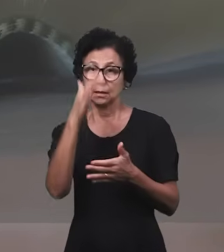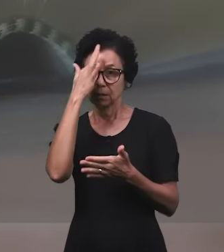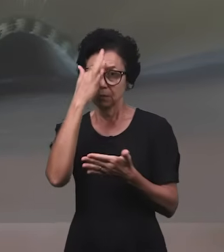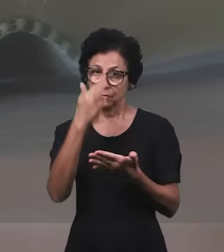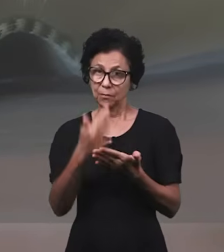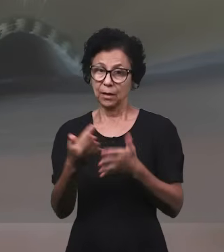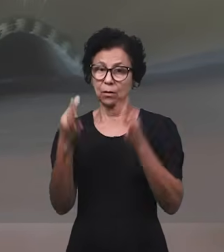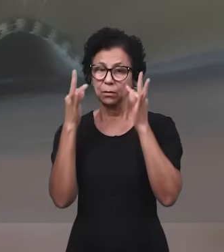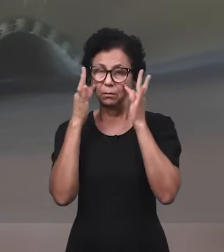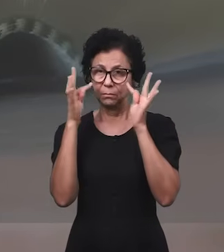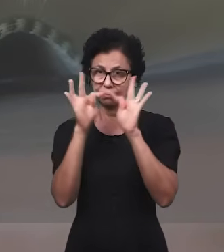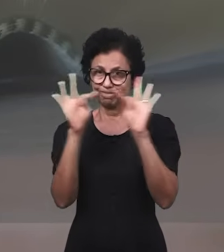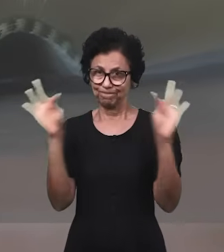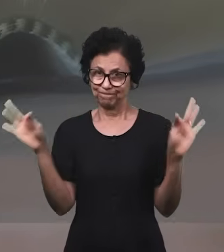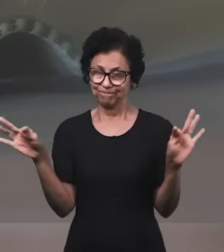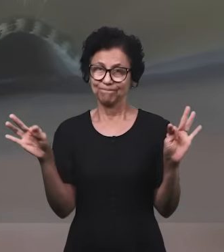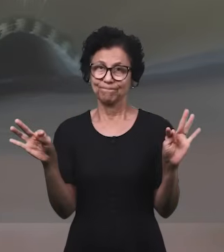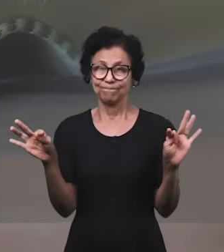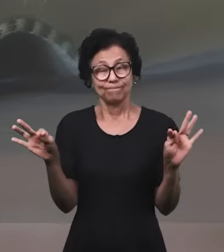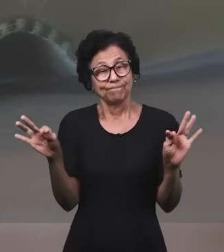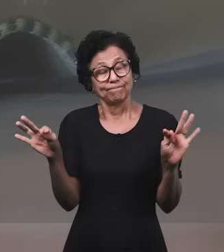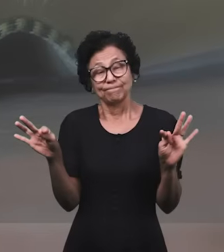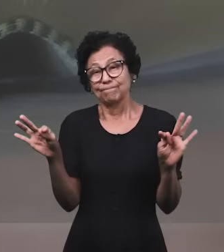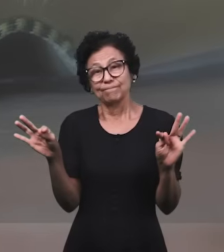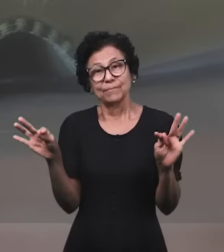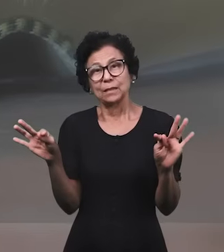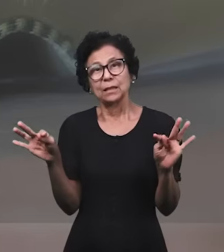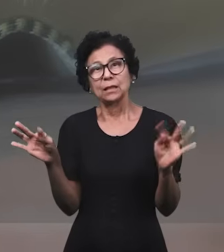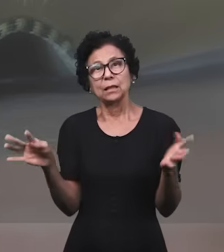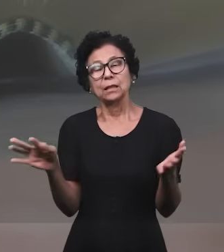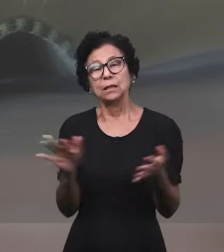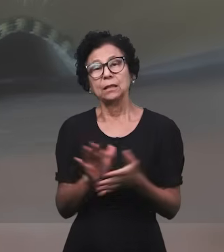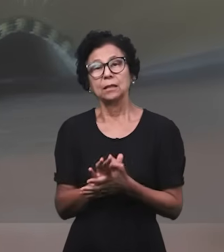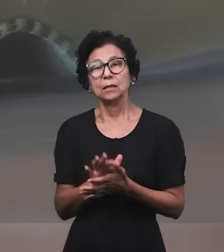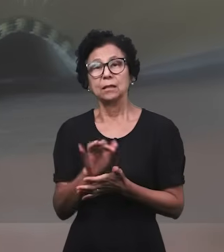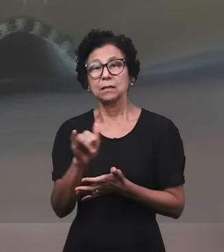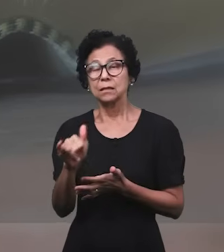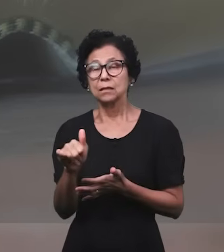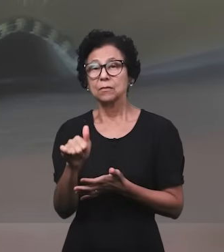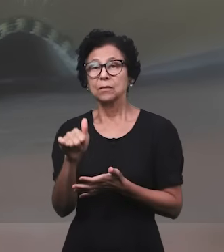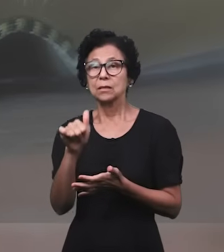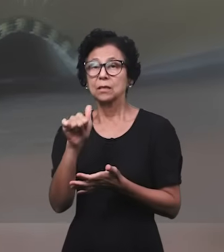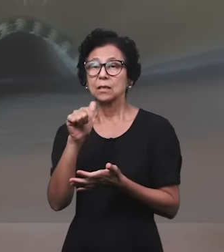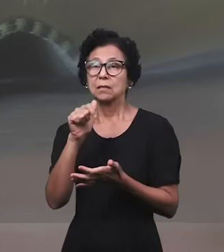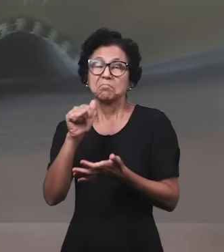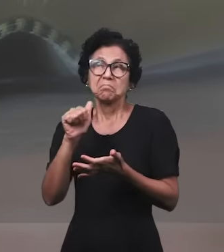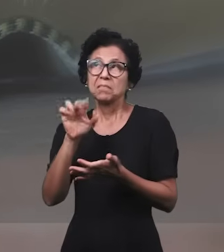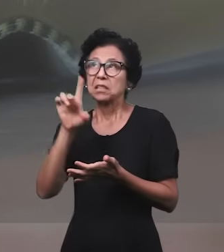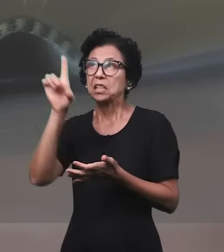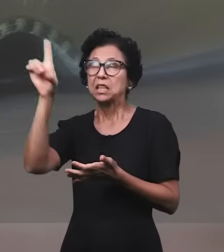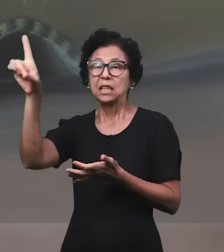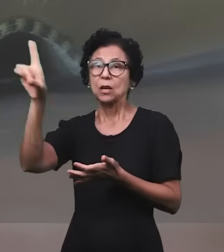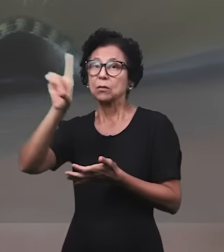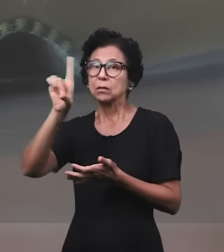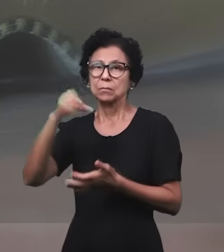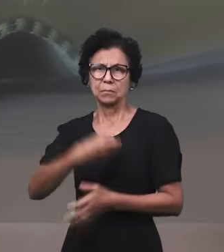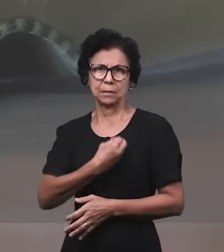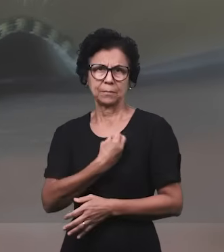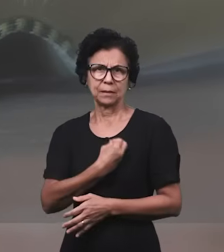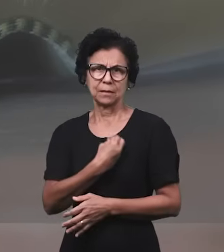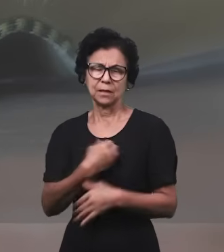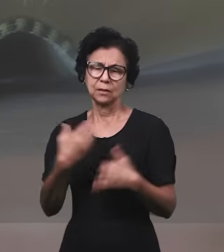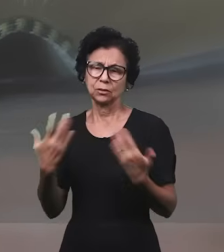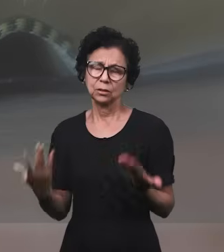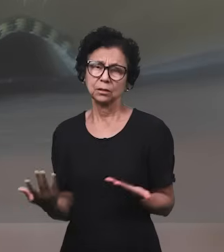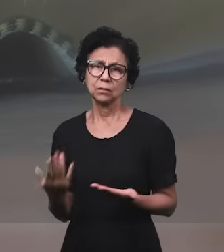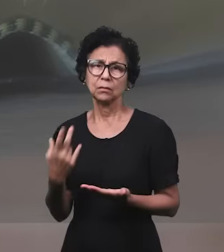exemplo. Sem Deus, filhos criados por terceiros, né? Escola, TV, redes, sem base